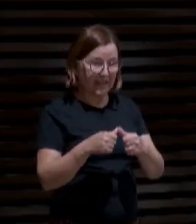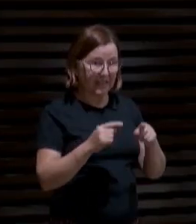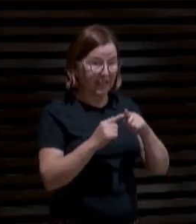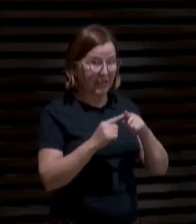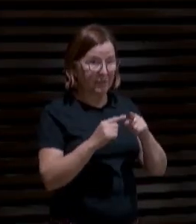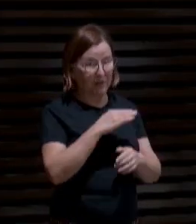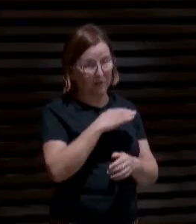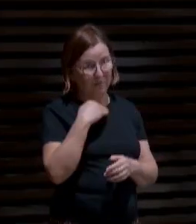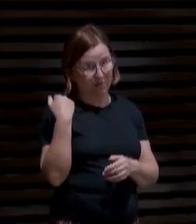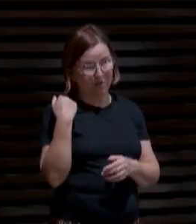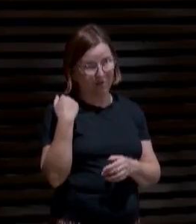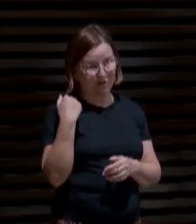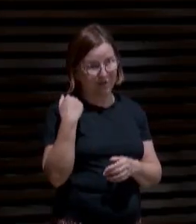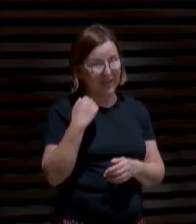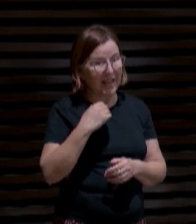não pode haver suicídio.